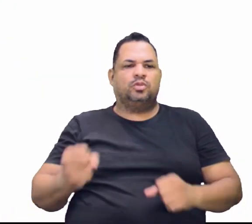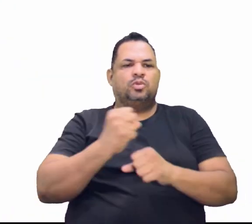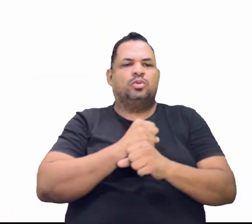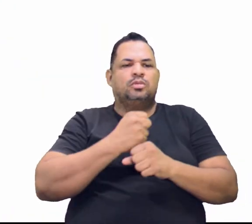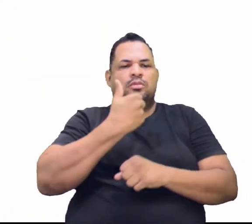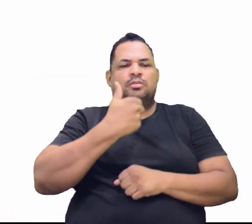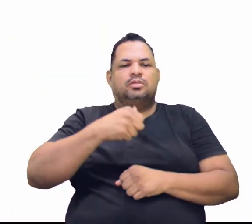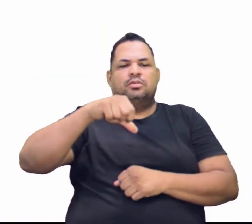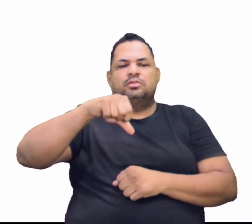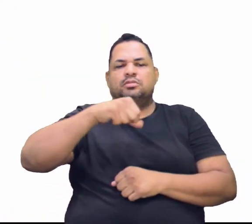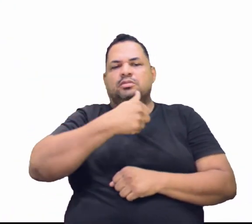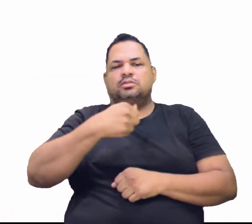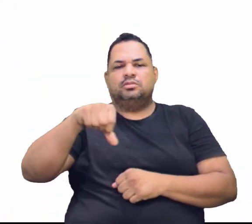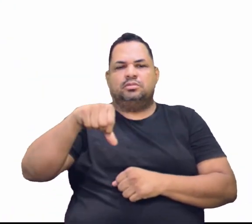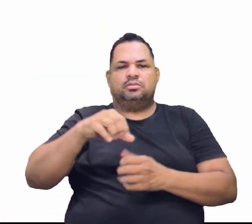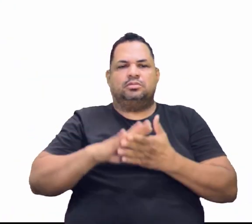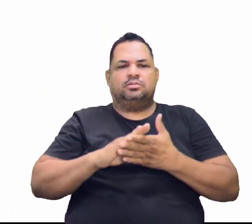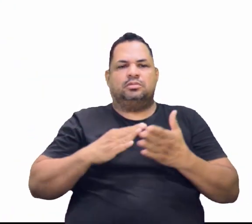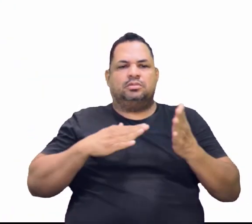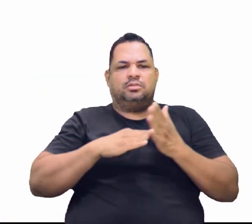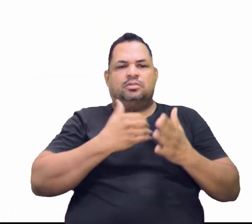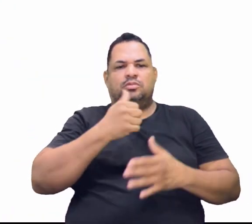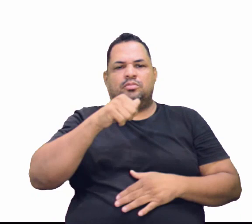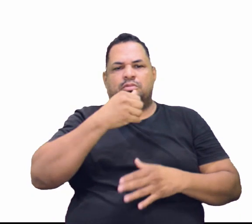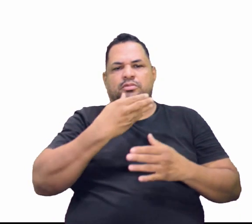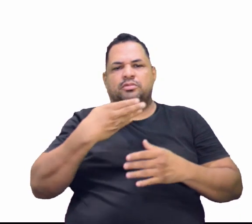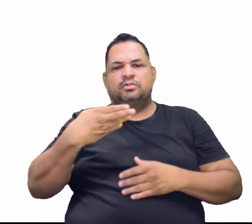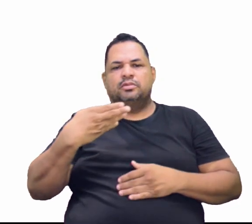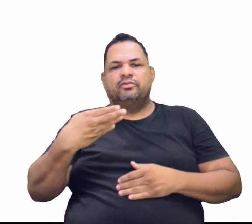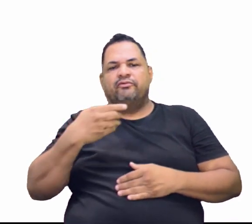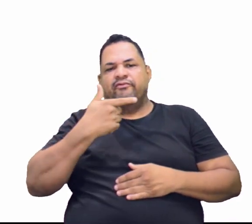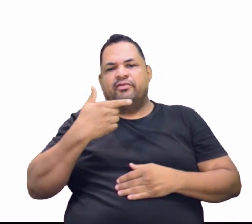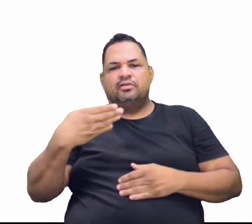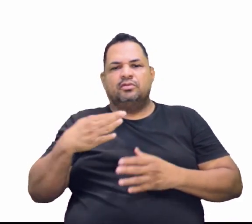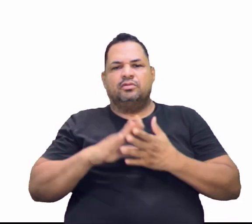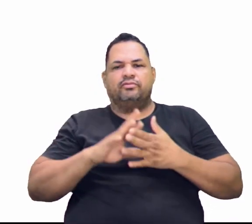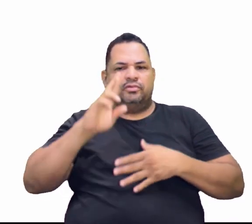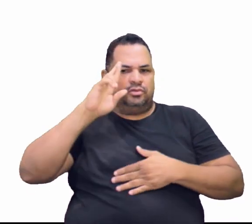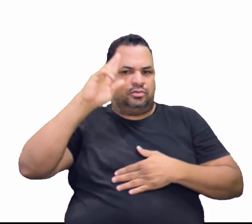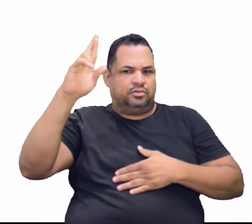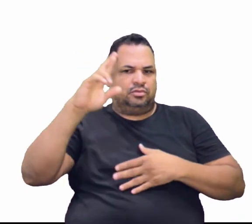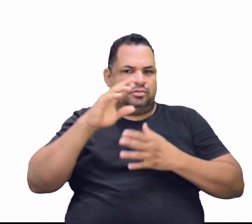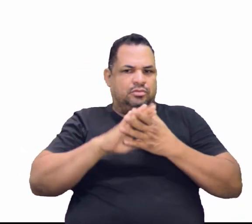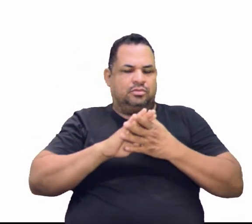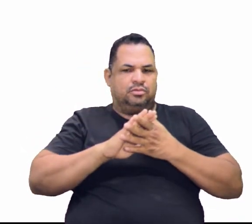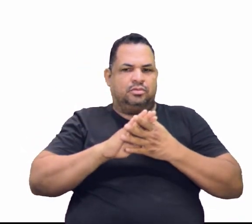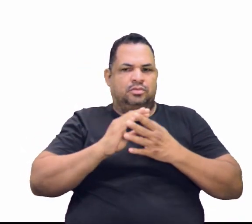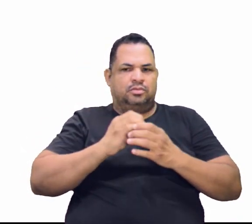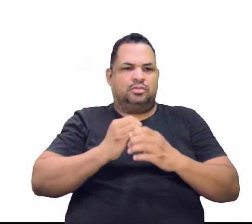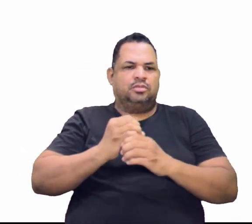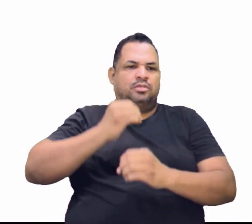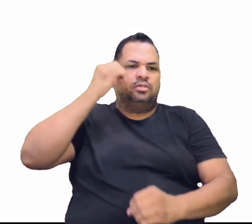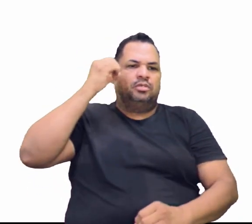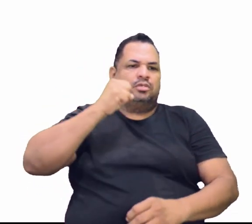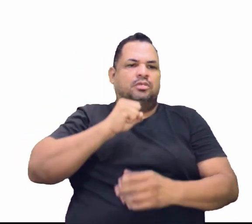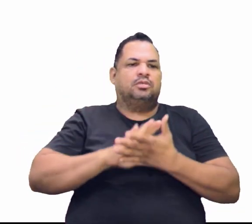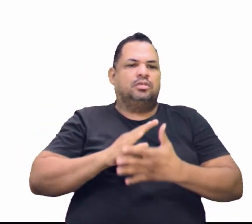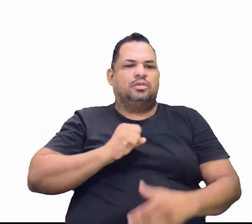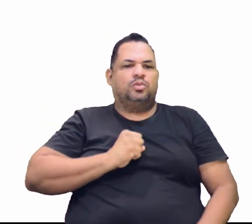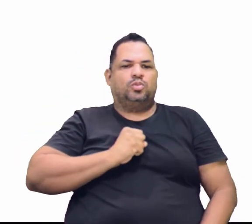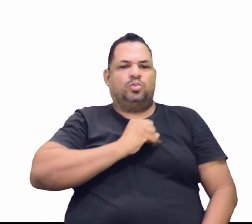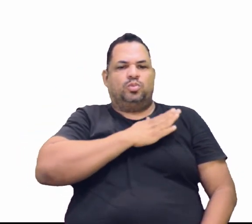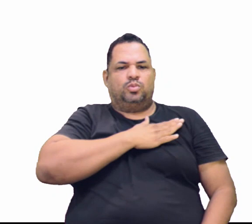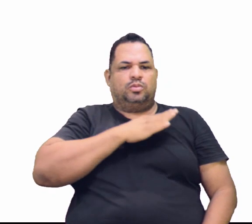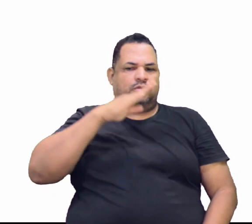Em 1919 a 1924, ele foi diretor de engenharia do Exército.